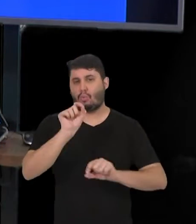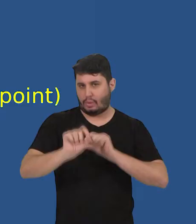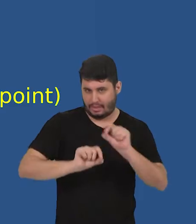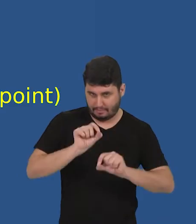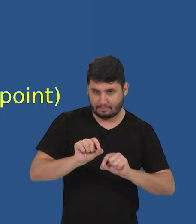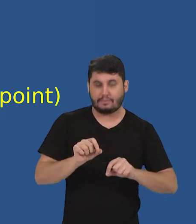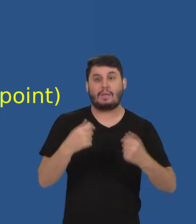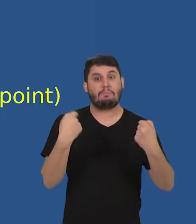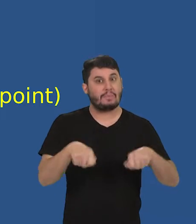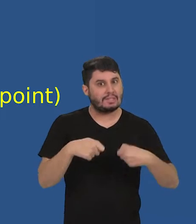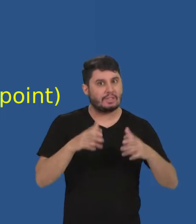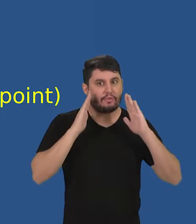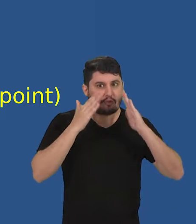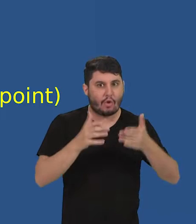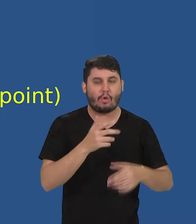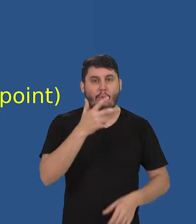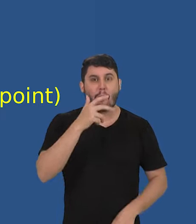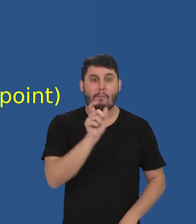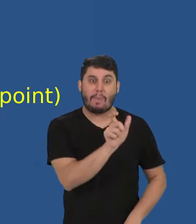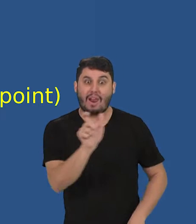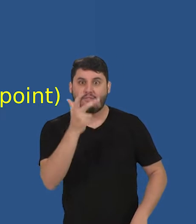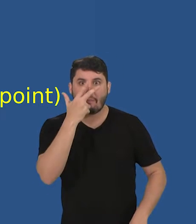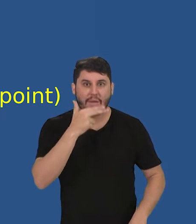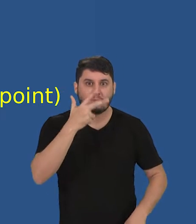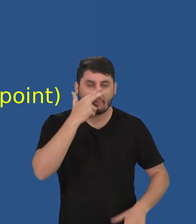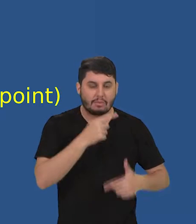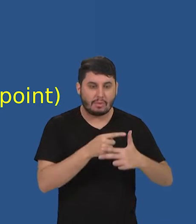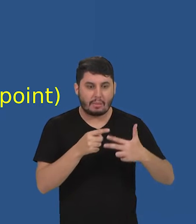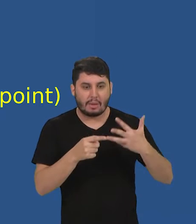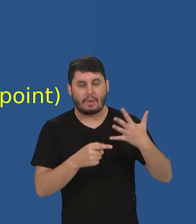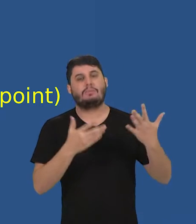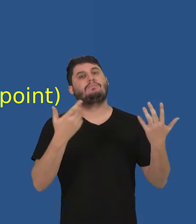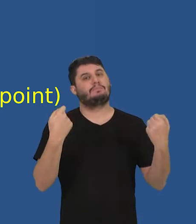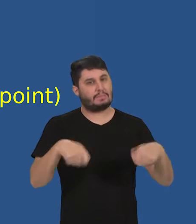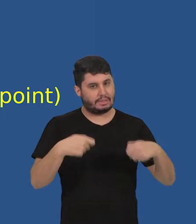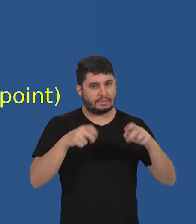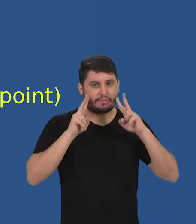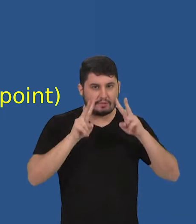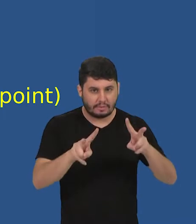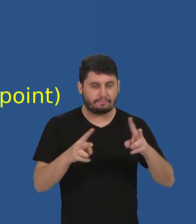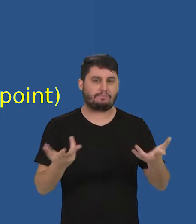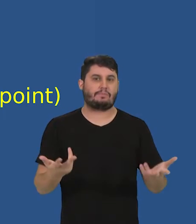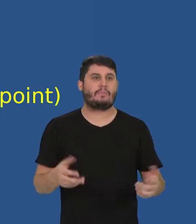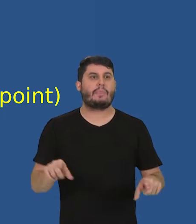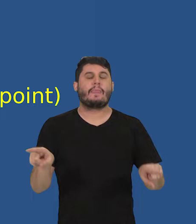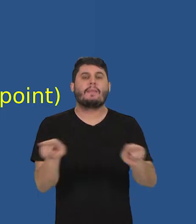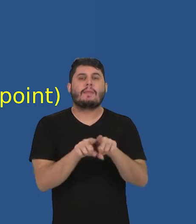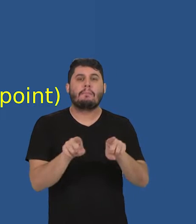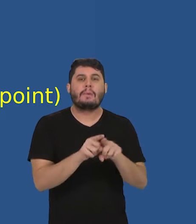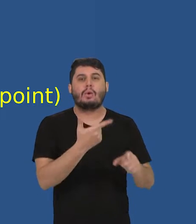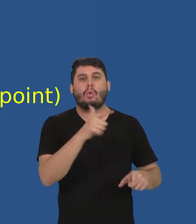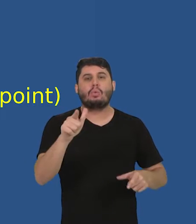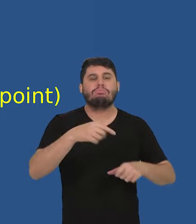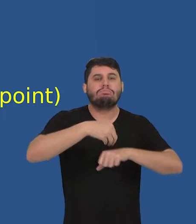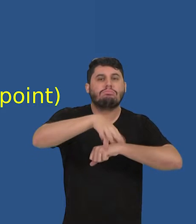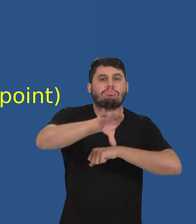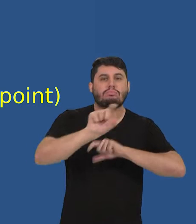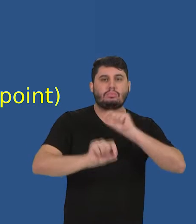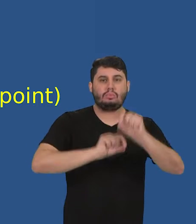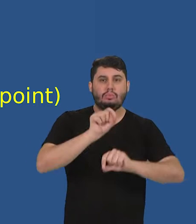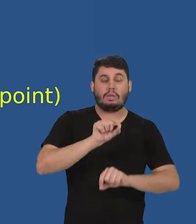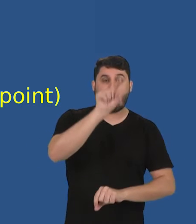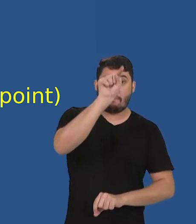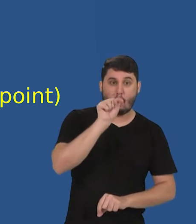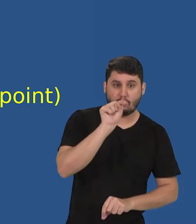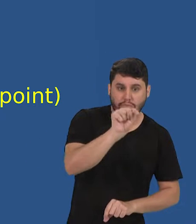nas palavras repetidas. Esses símbolos tipográficos também são muito importantes, como aspas e pontos de exclamação, interrogação, tantos